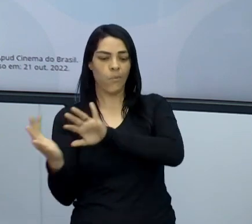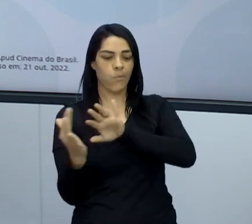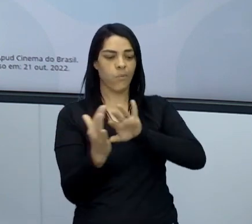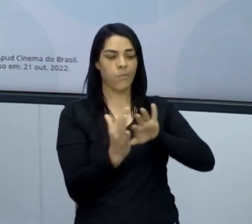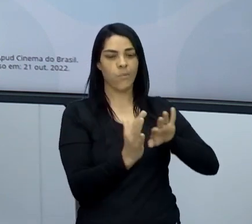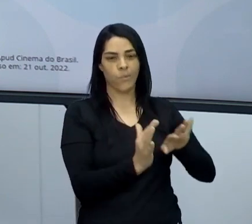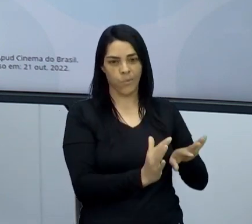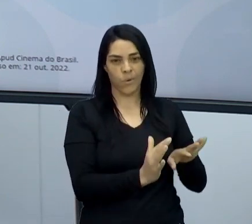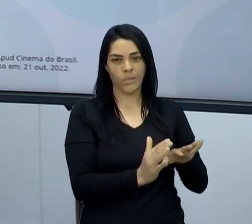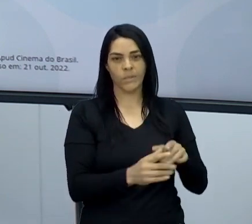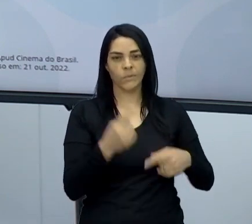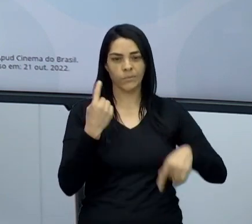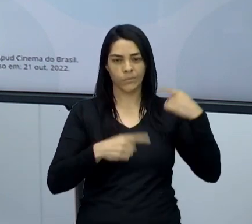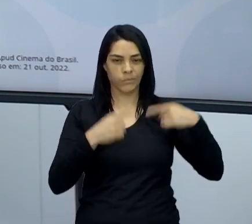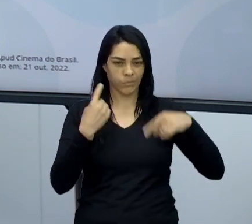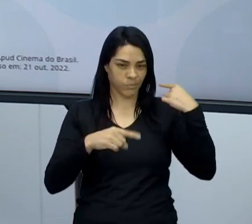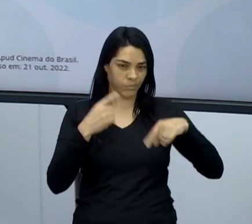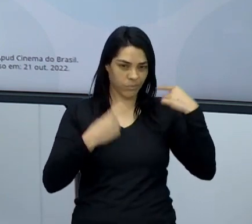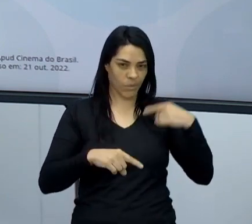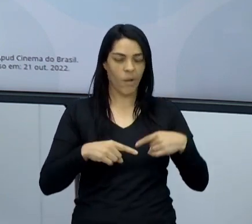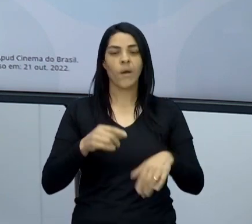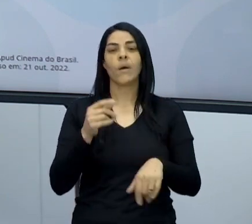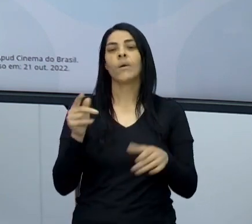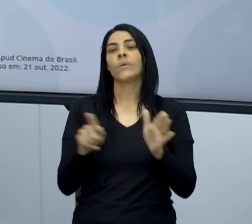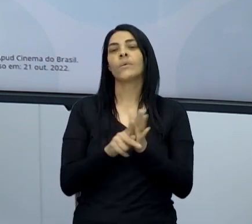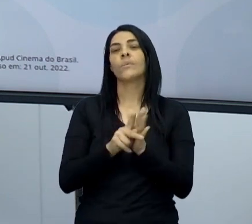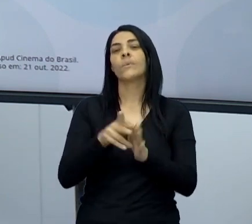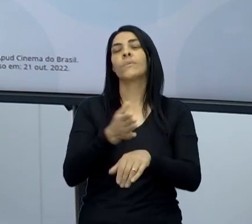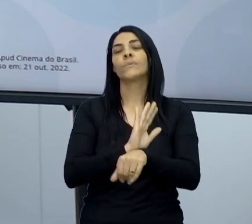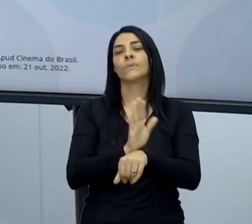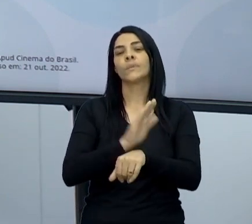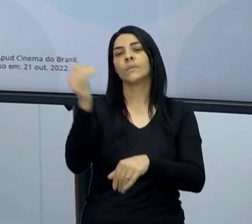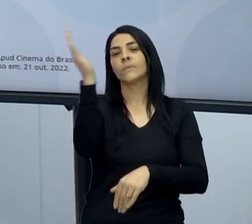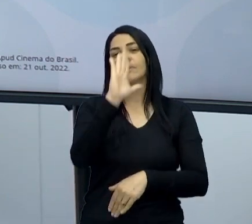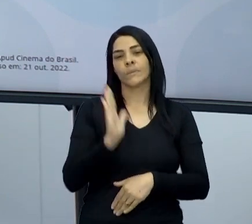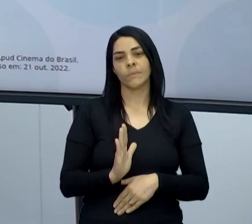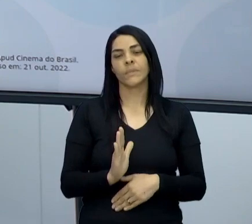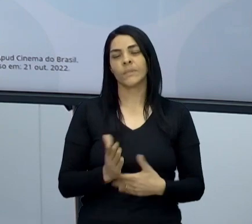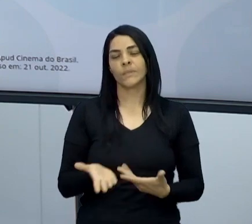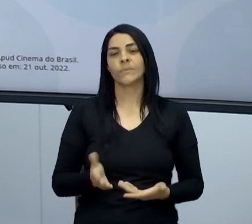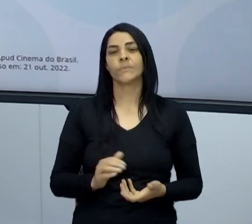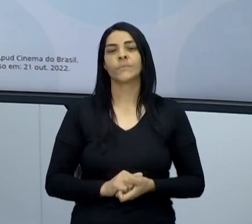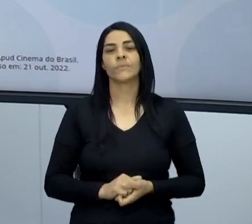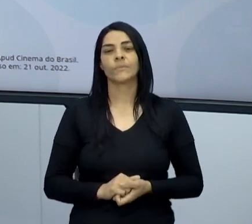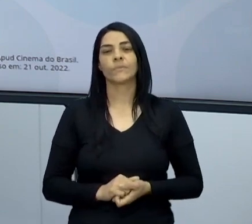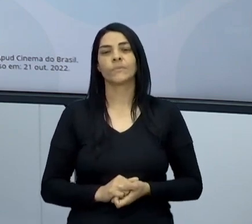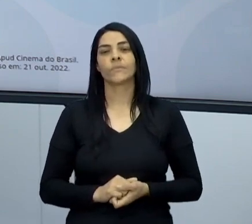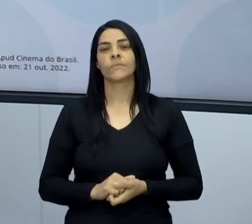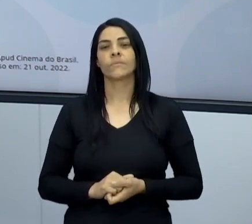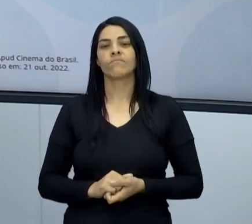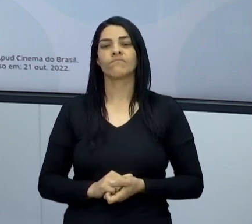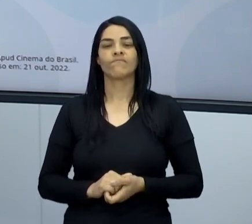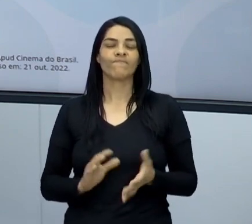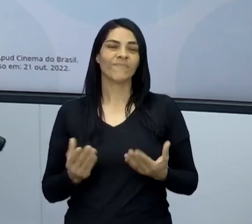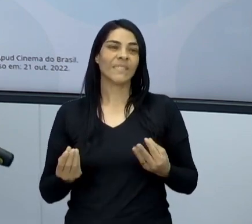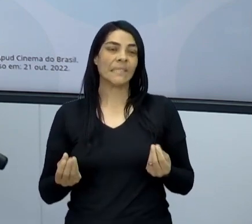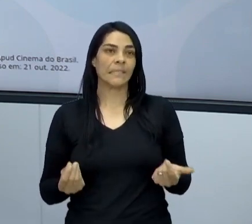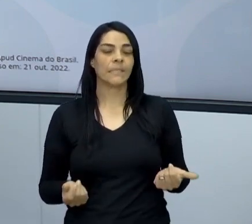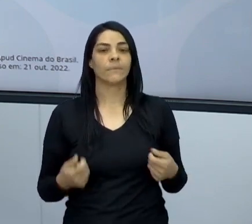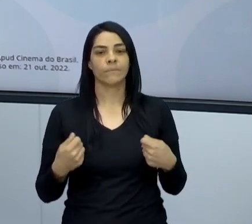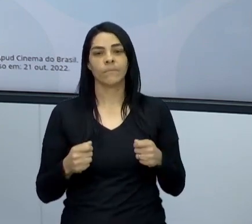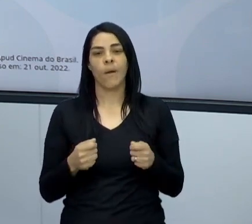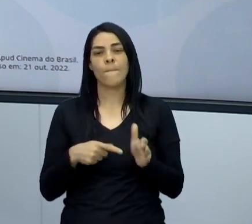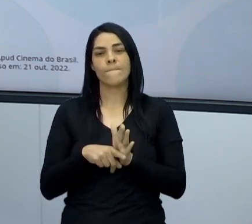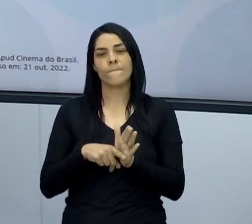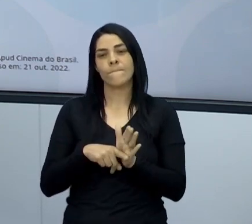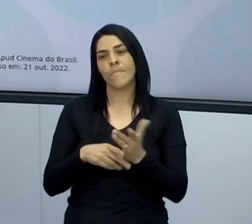do discurso norte-americano no cinema no Brasil é relevante e a gente tem que questionar isso